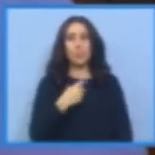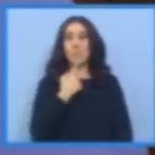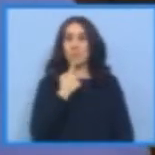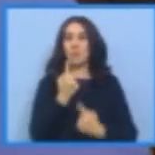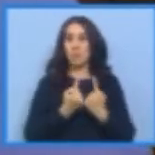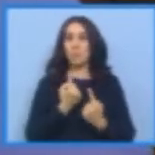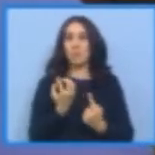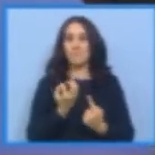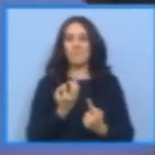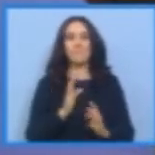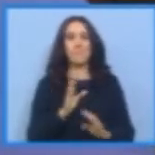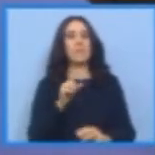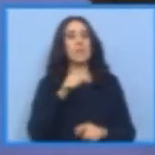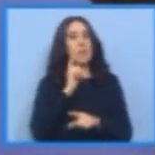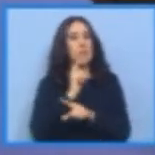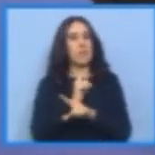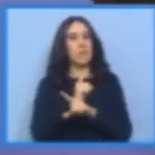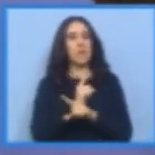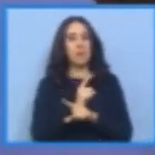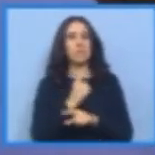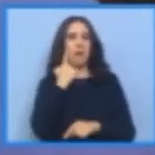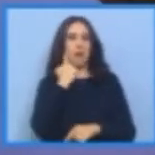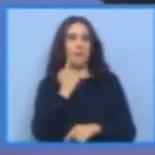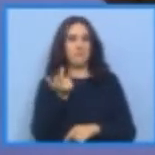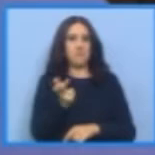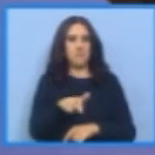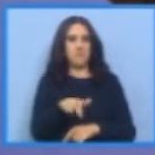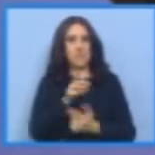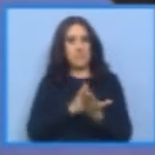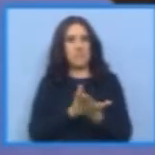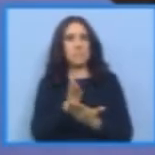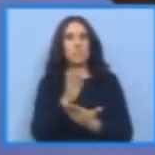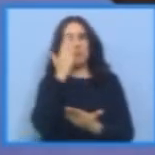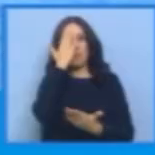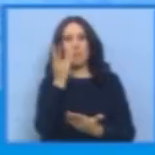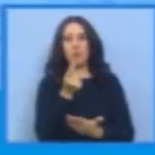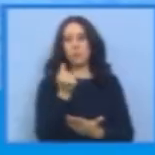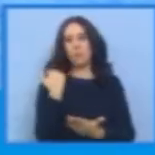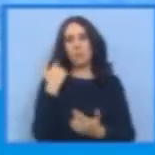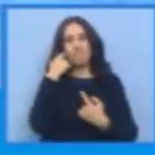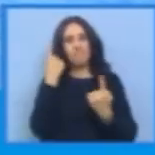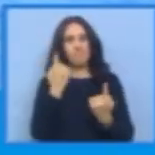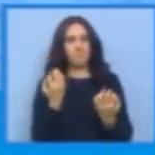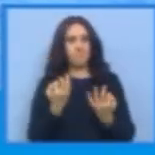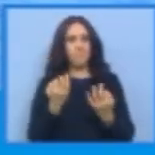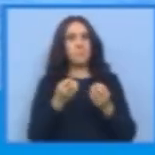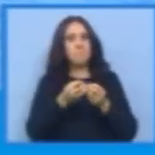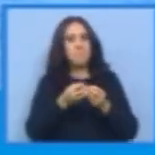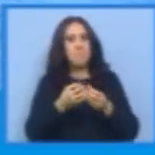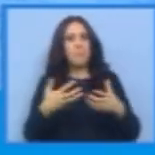não é? Portanto, esta é a tendência, são os dados recentes, é o que revela, é precisamente isso, é um